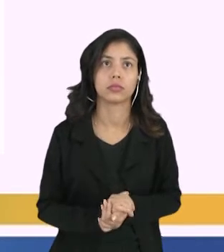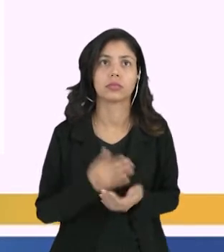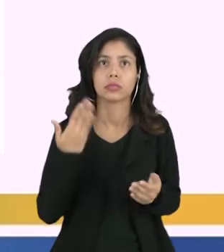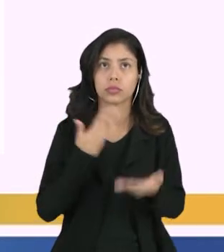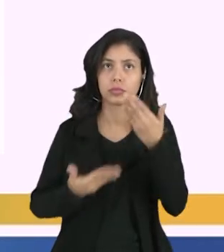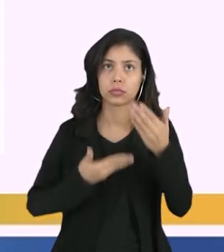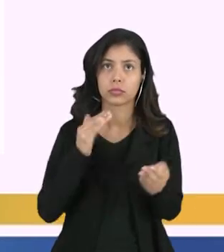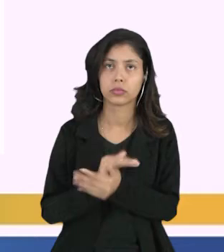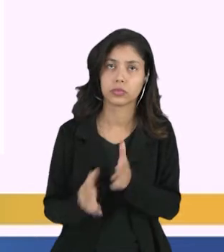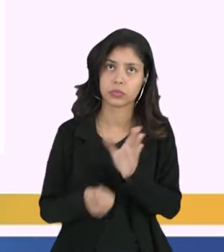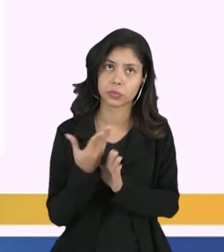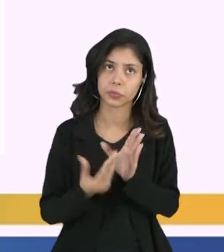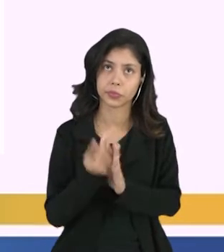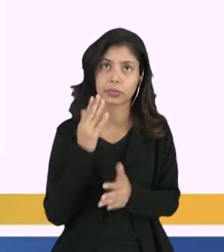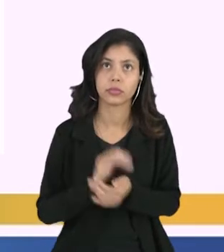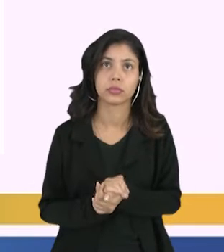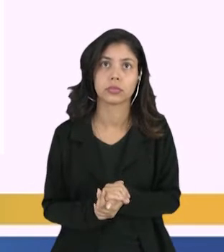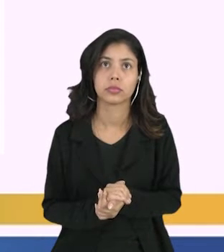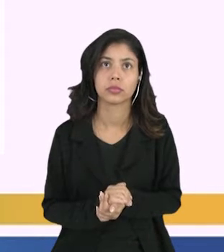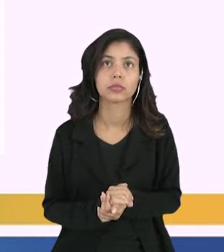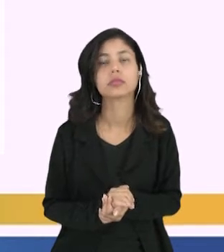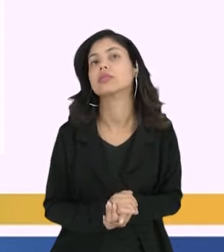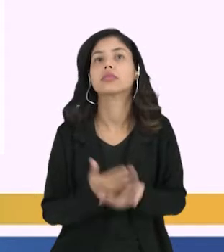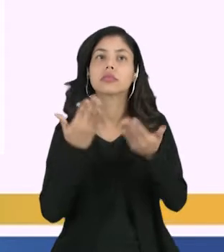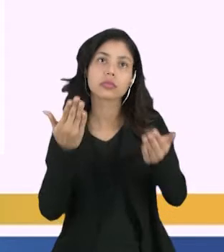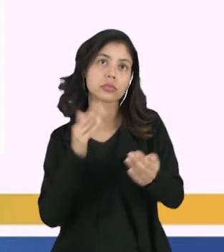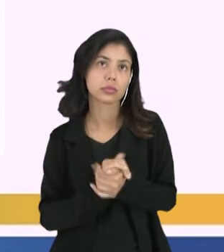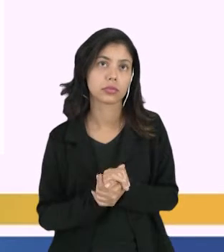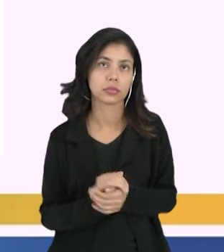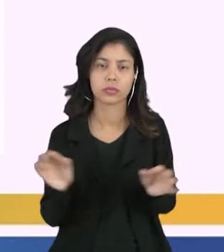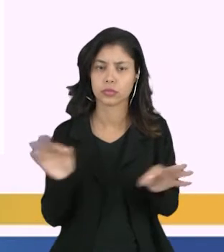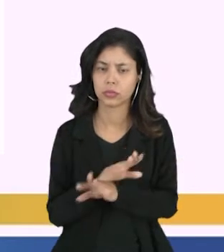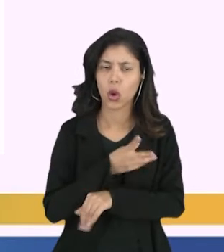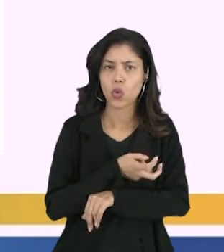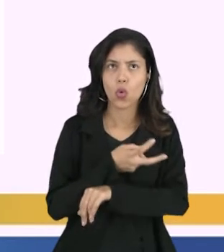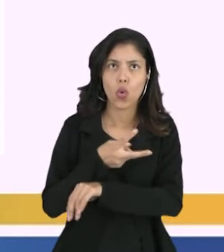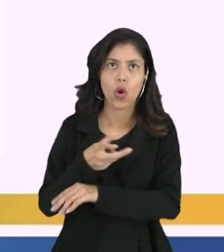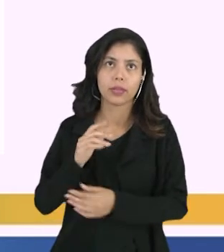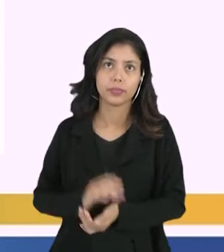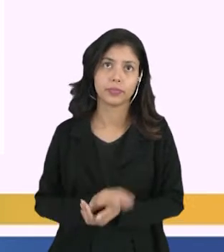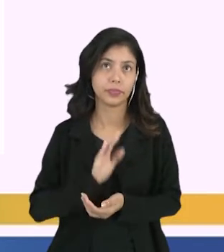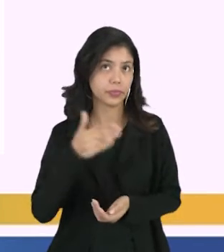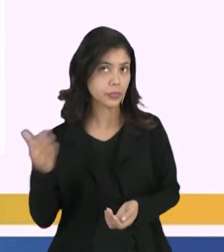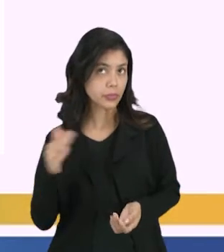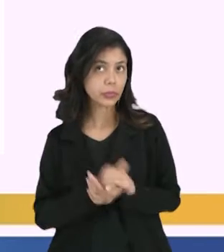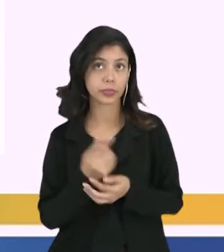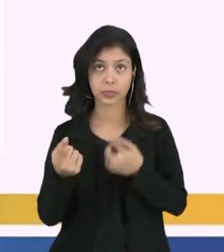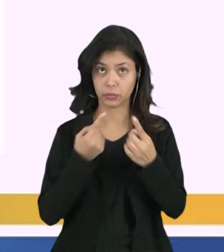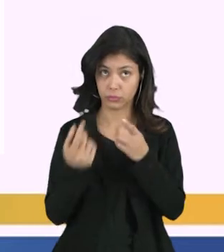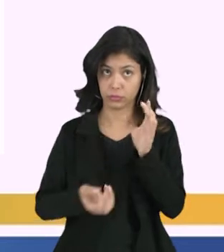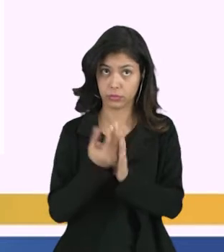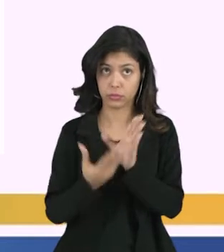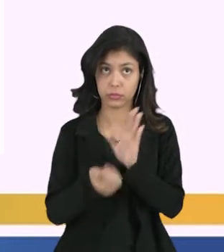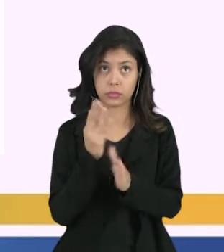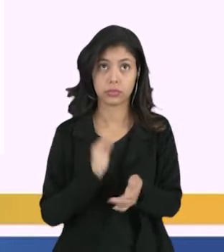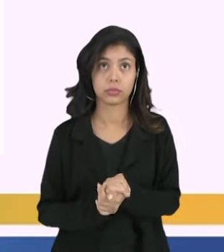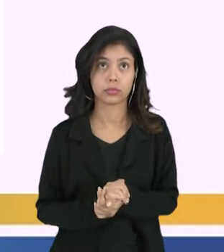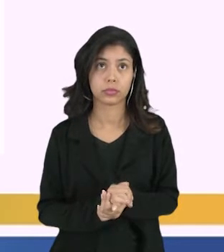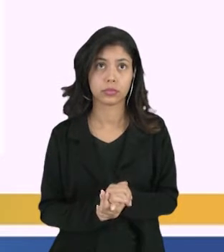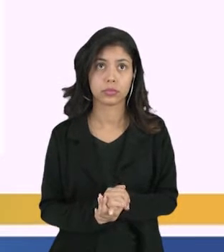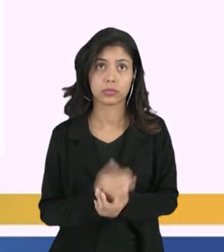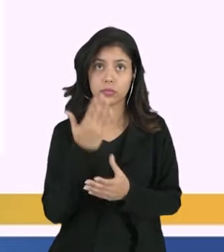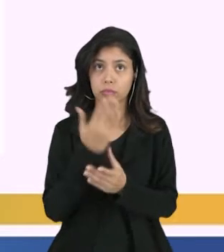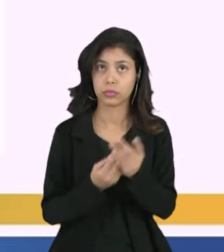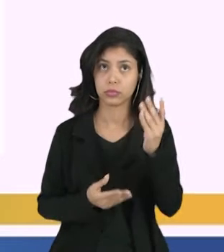as relações de produções, né, de produção aí assentadas na exploração, quando os meios de produção estão